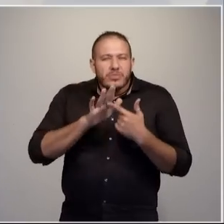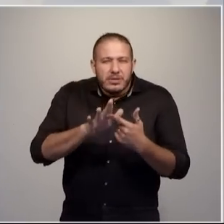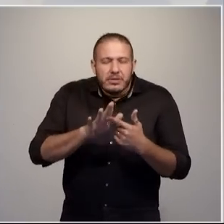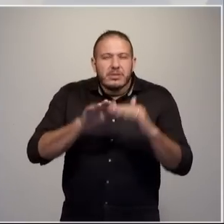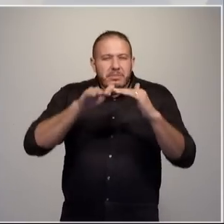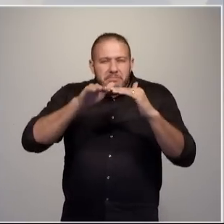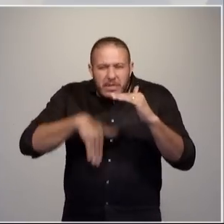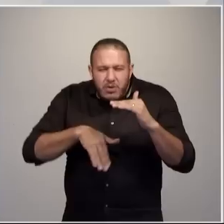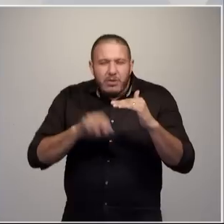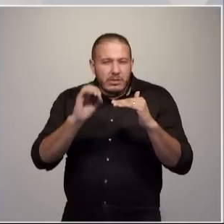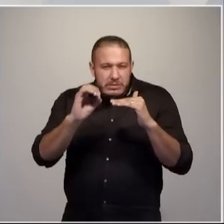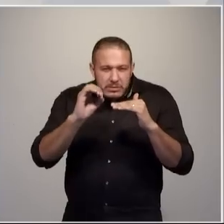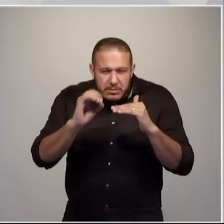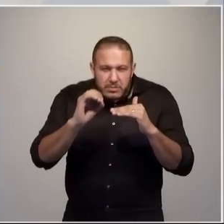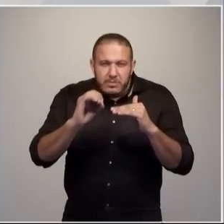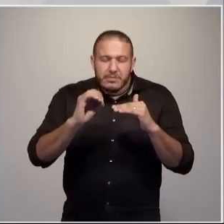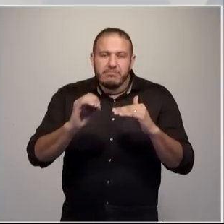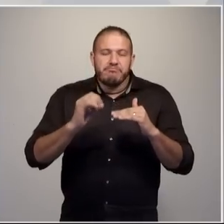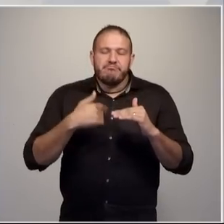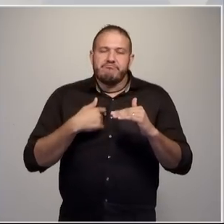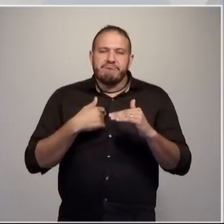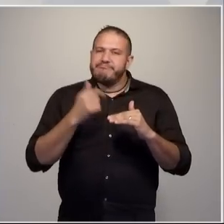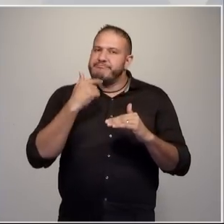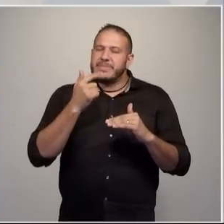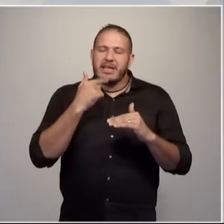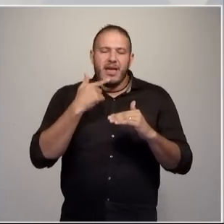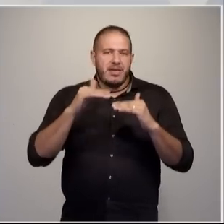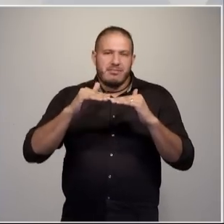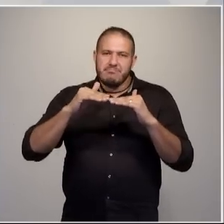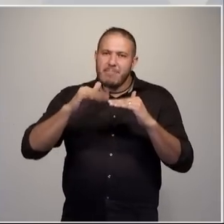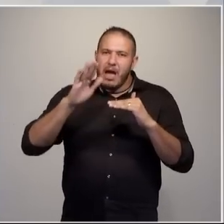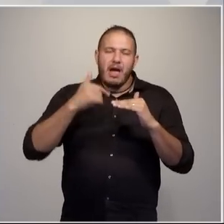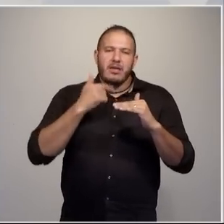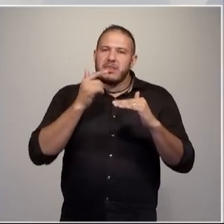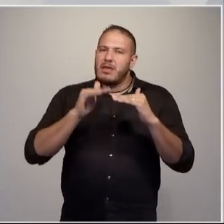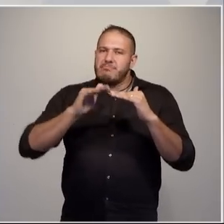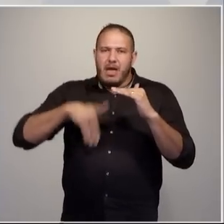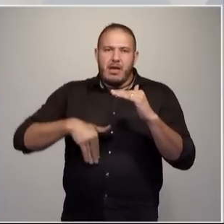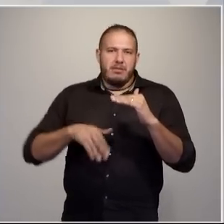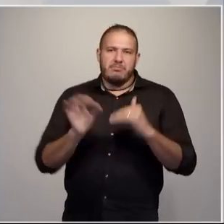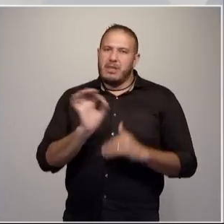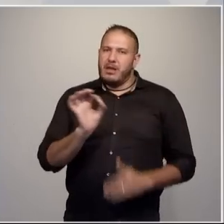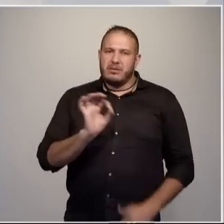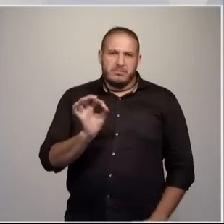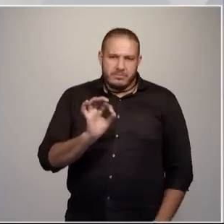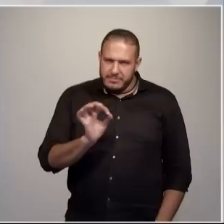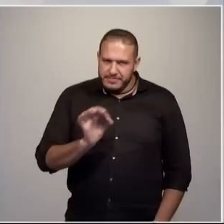menor que zero, nem mínimo, nem máximo.